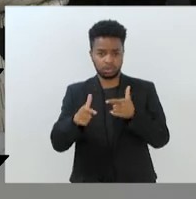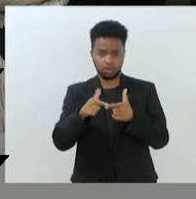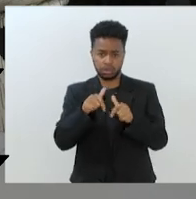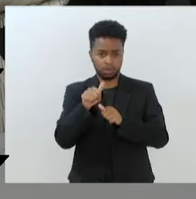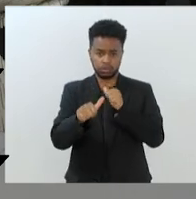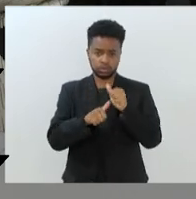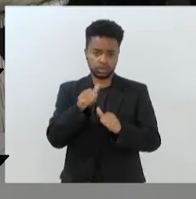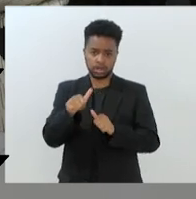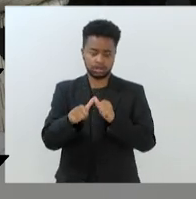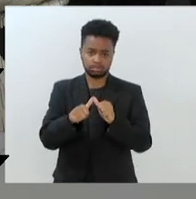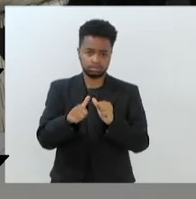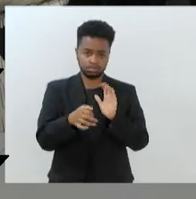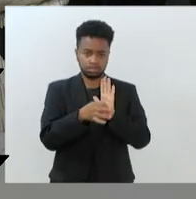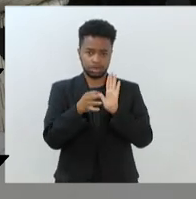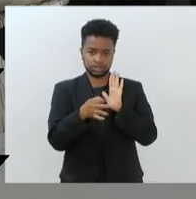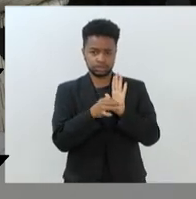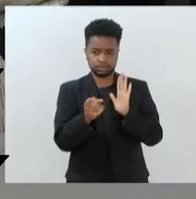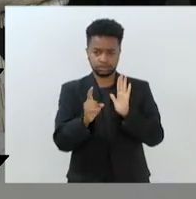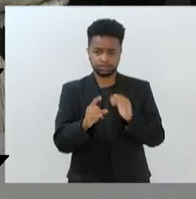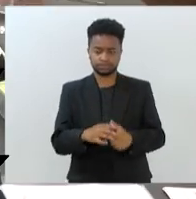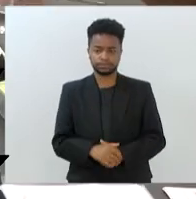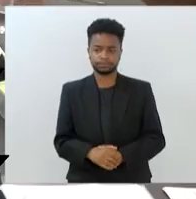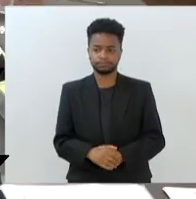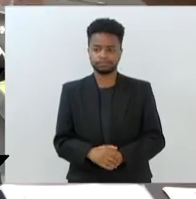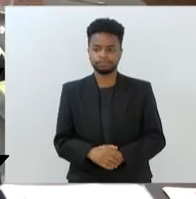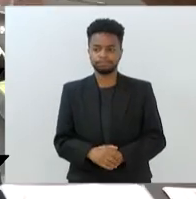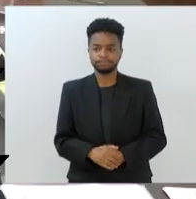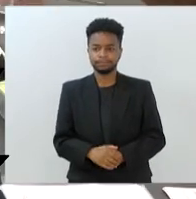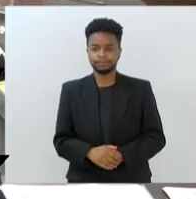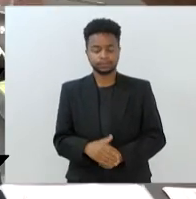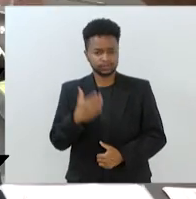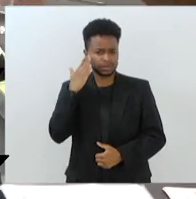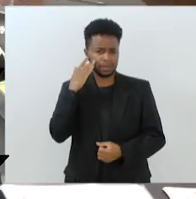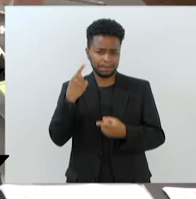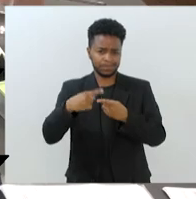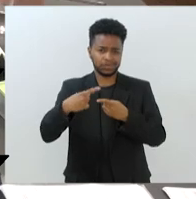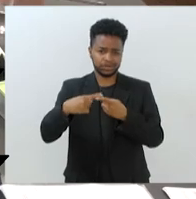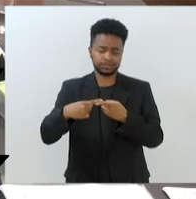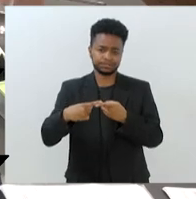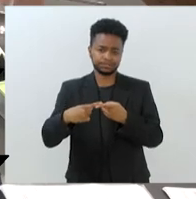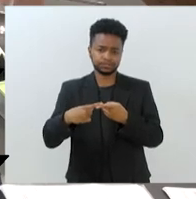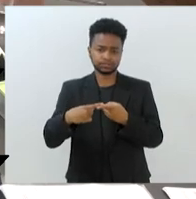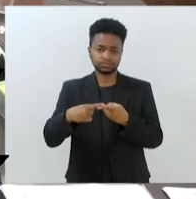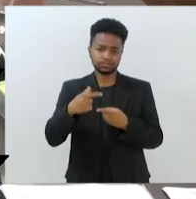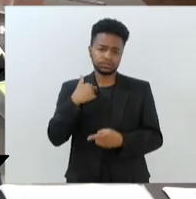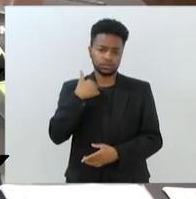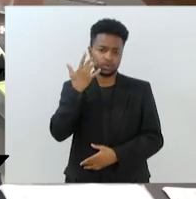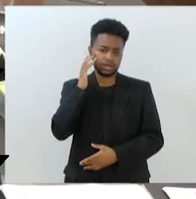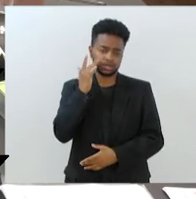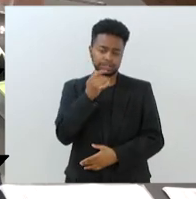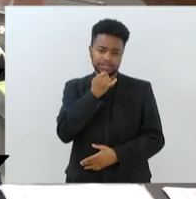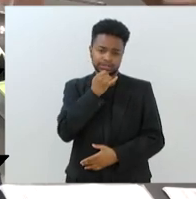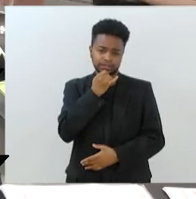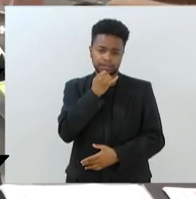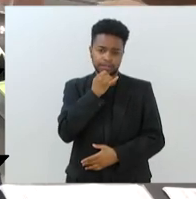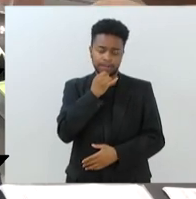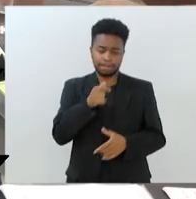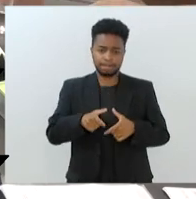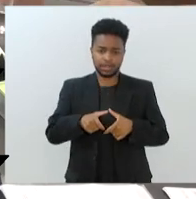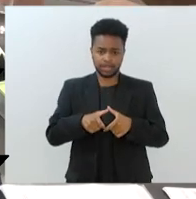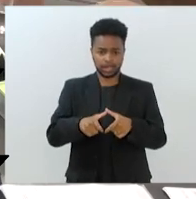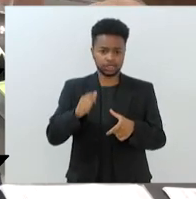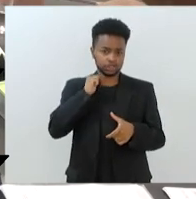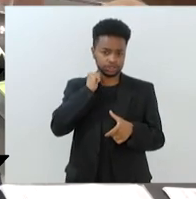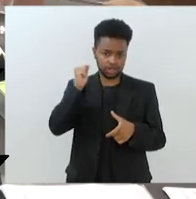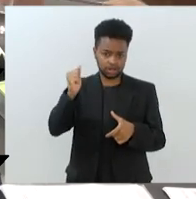nova jurisprudência. Sabe por quê? Porque da mesma forma que, assim, particularmente, eu considero a medalha Tiradentes uma